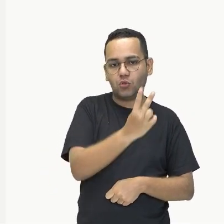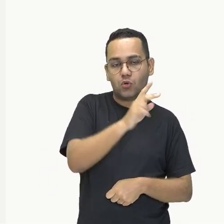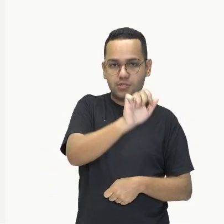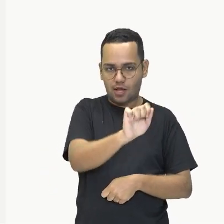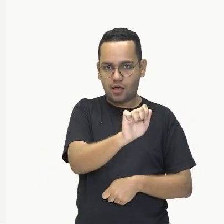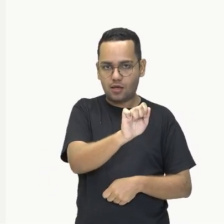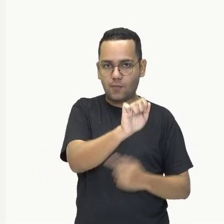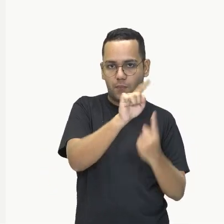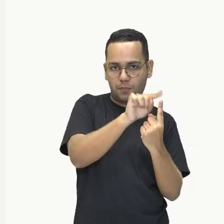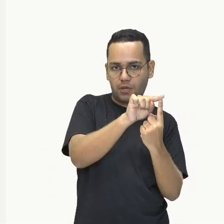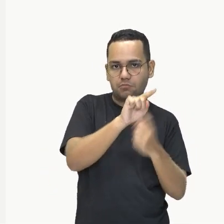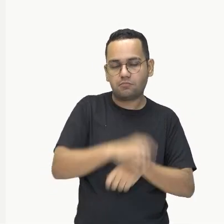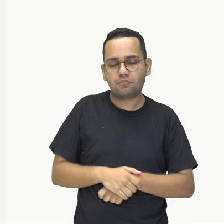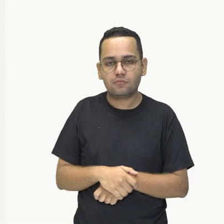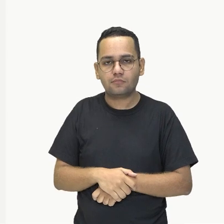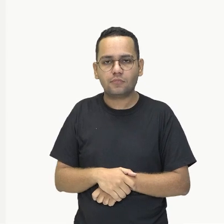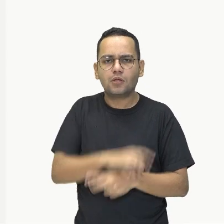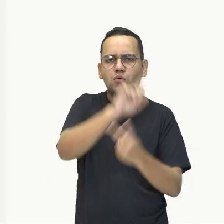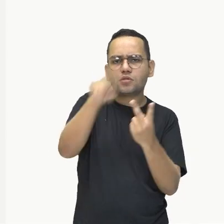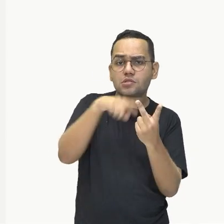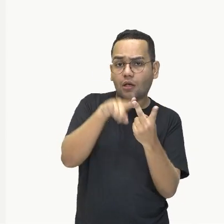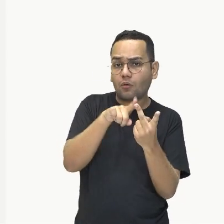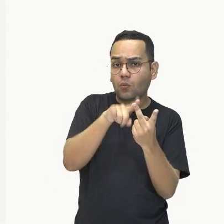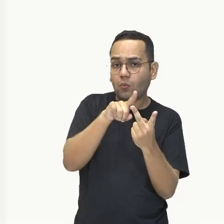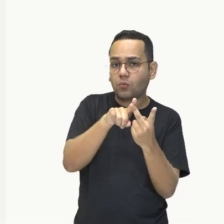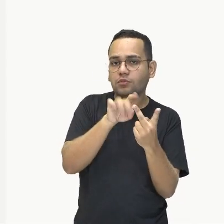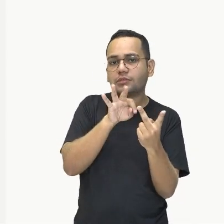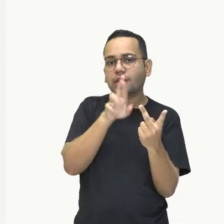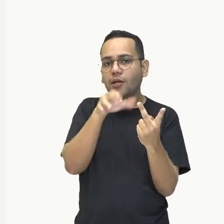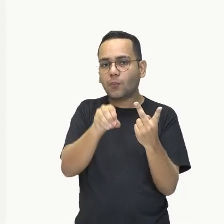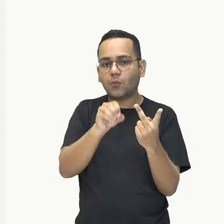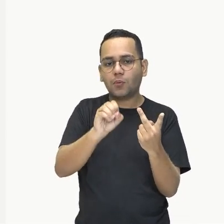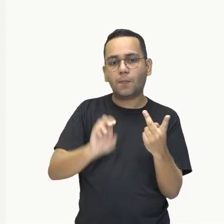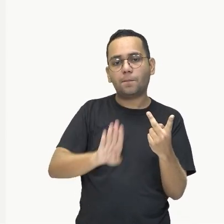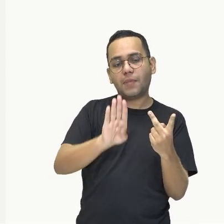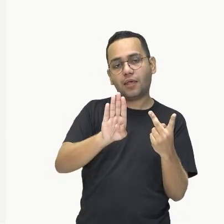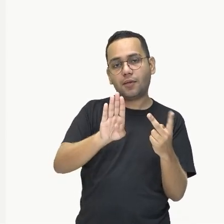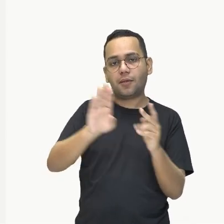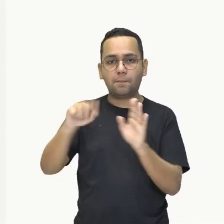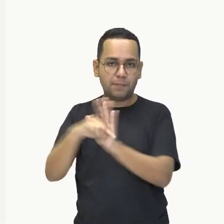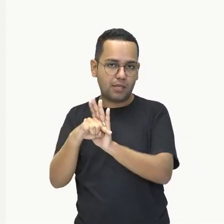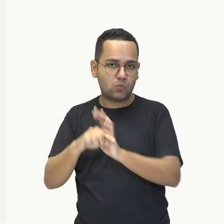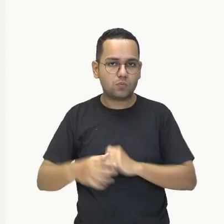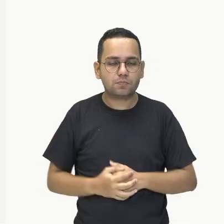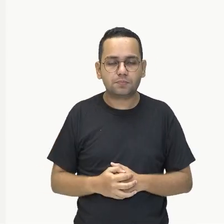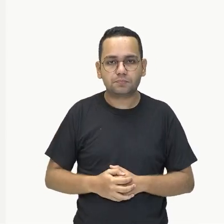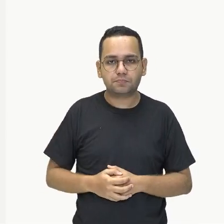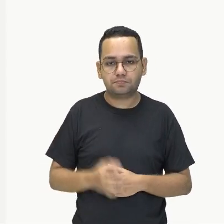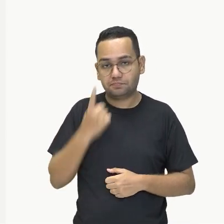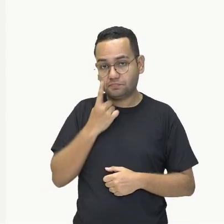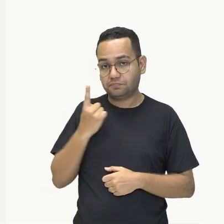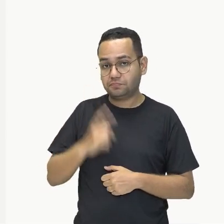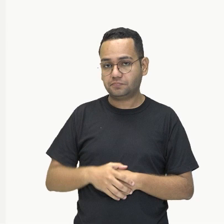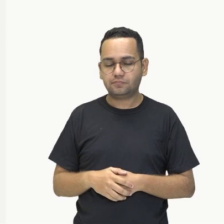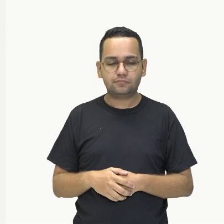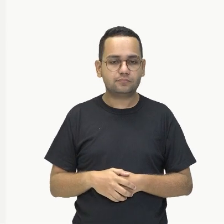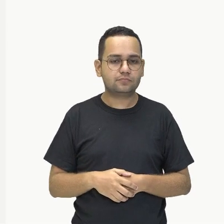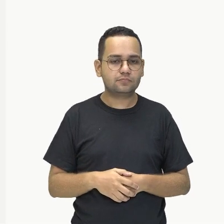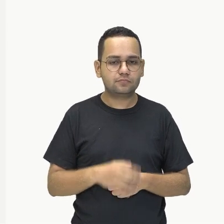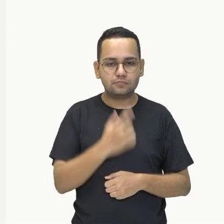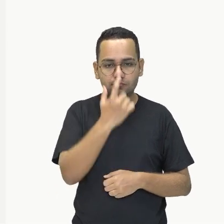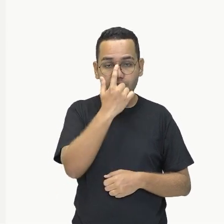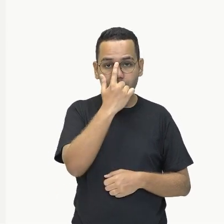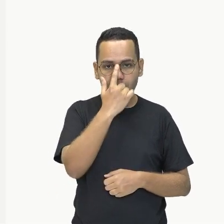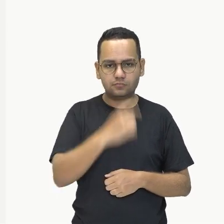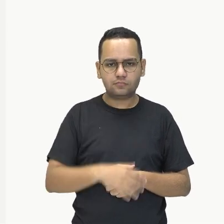2A. E o meu segundo termo, menos B. Tá bom? Professor, por que o senhor não